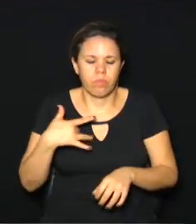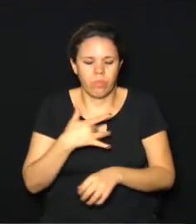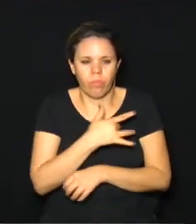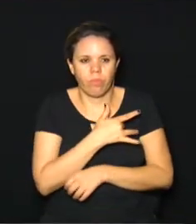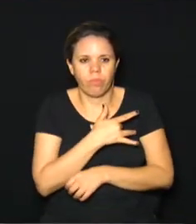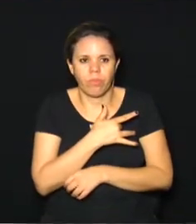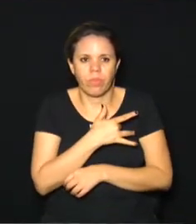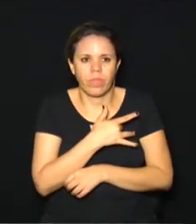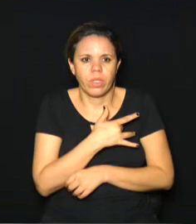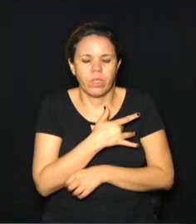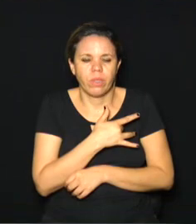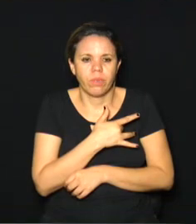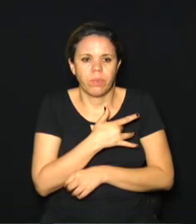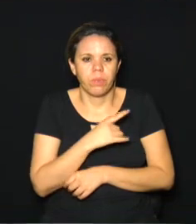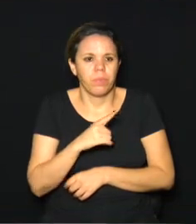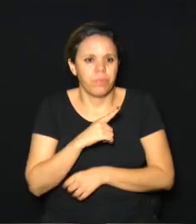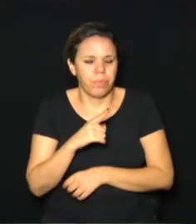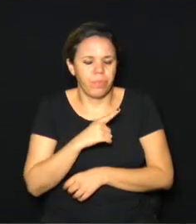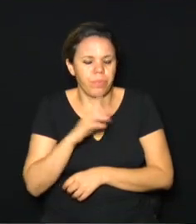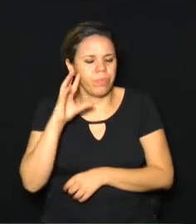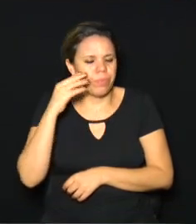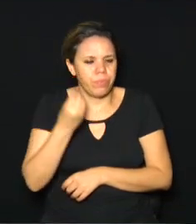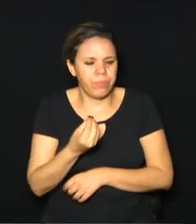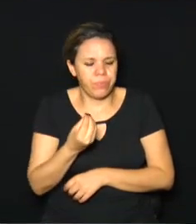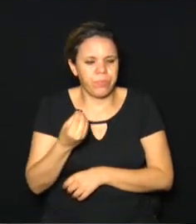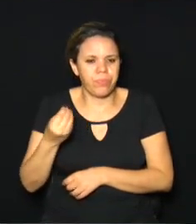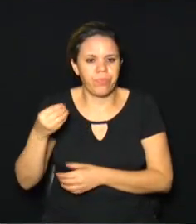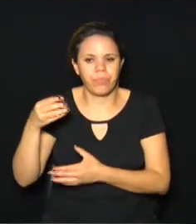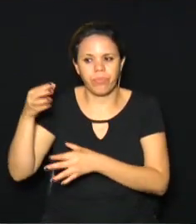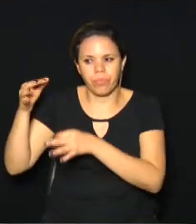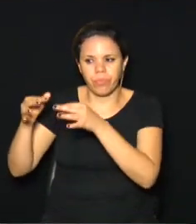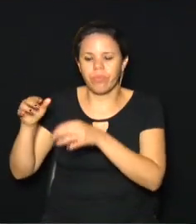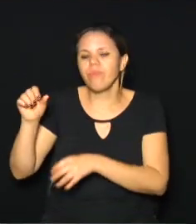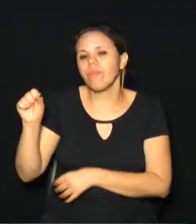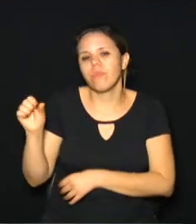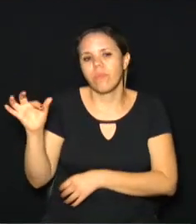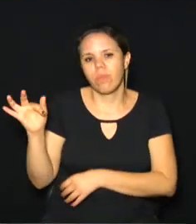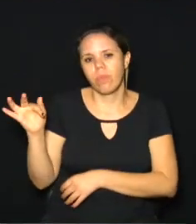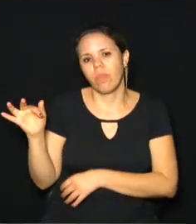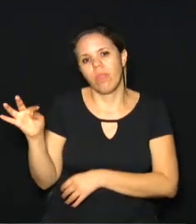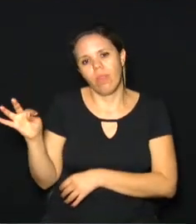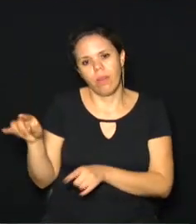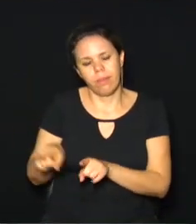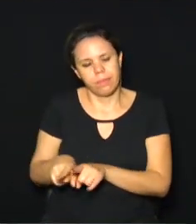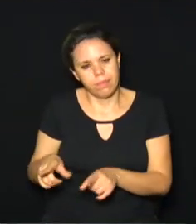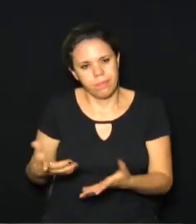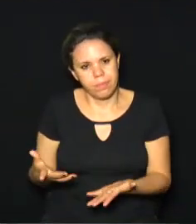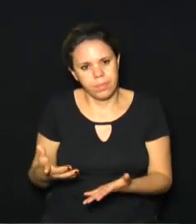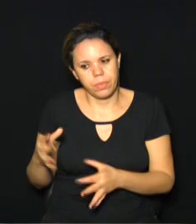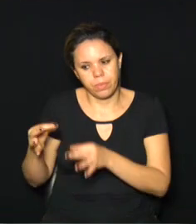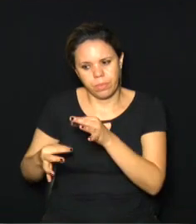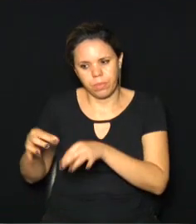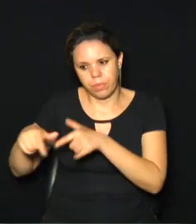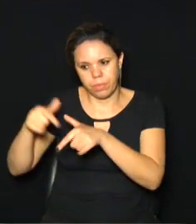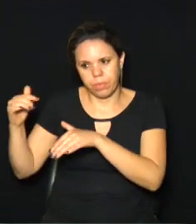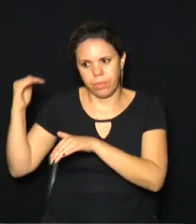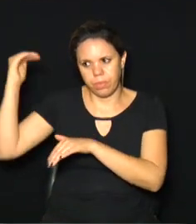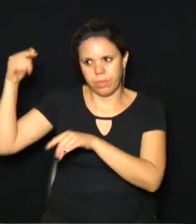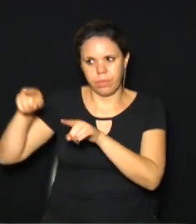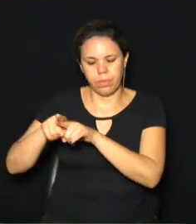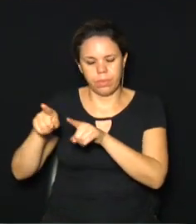saúde, mesmo que haja o entendimento do Supremo Tribunal Federal foi no sentido de que a Justiça do Trabalho